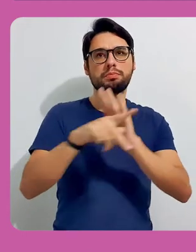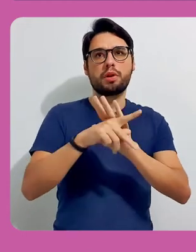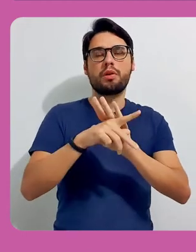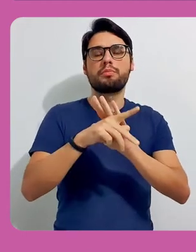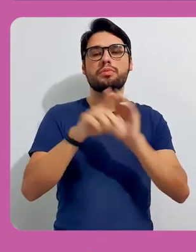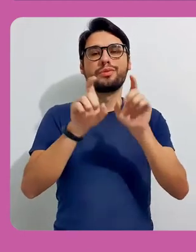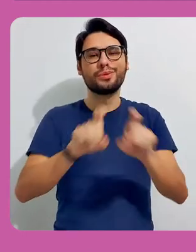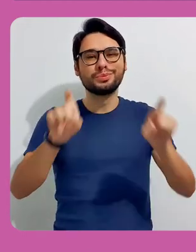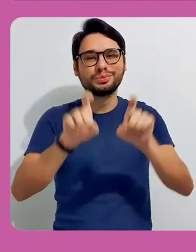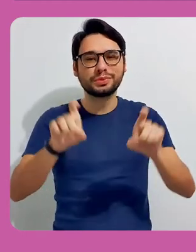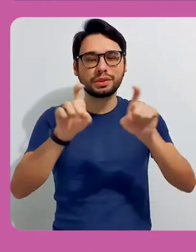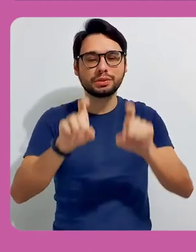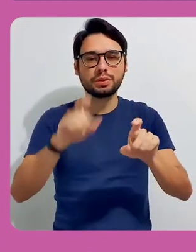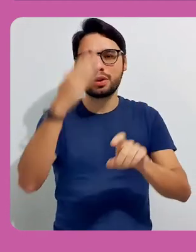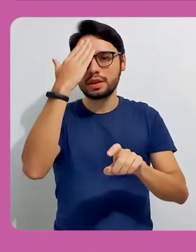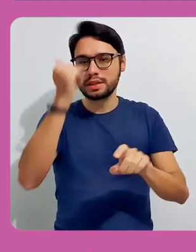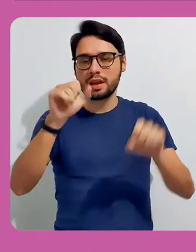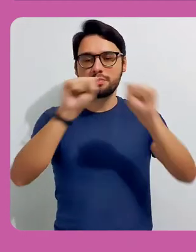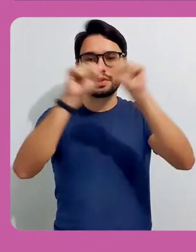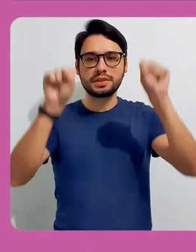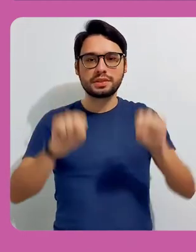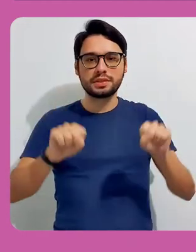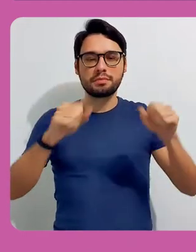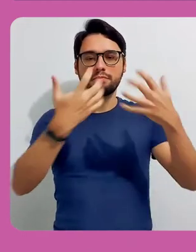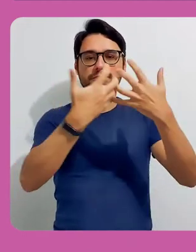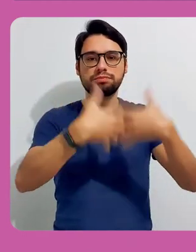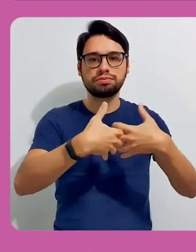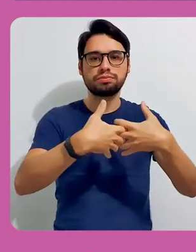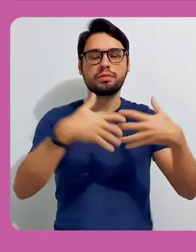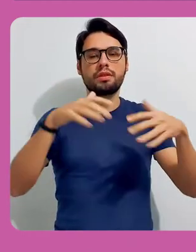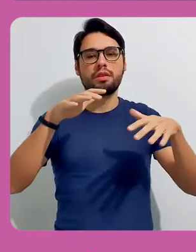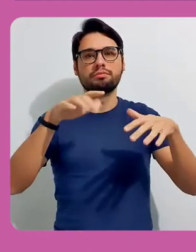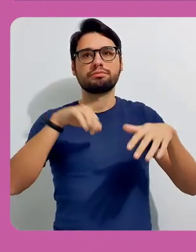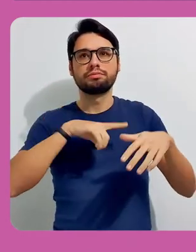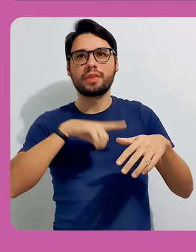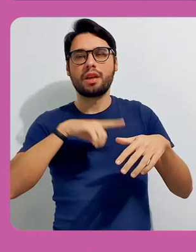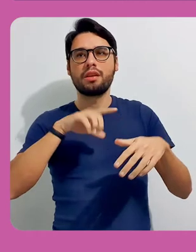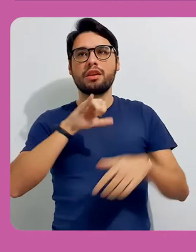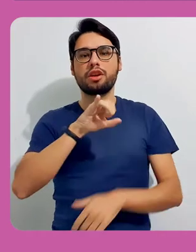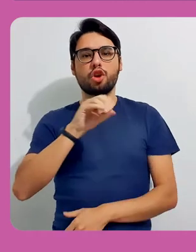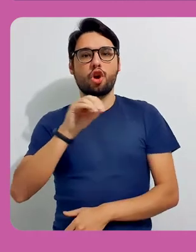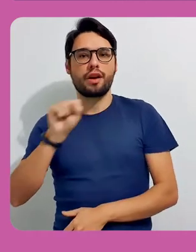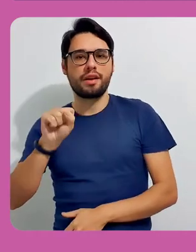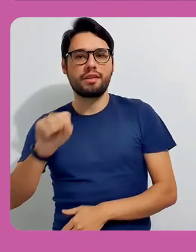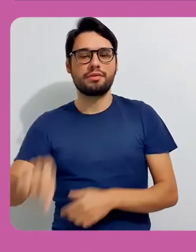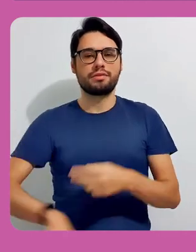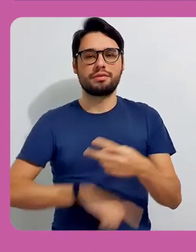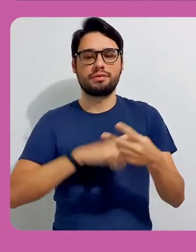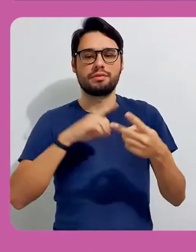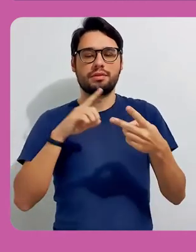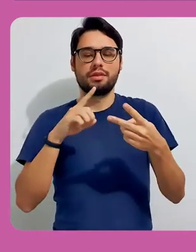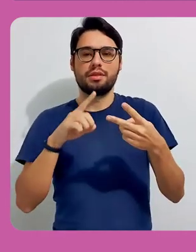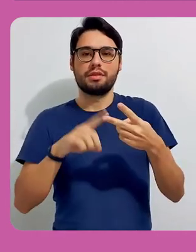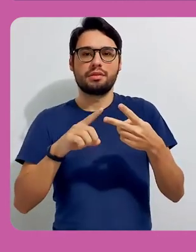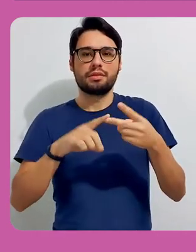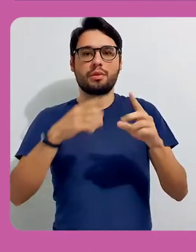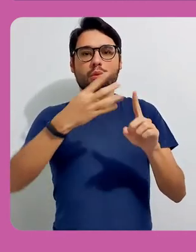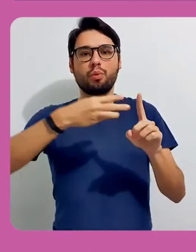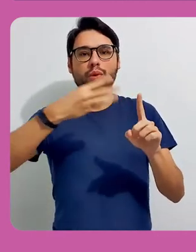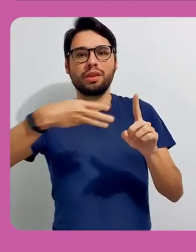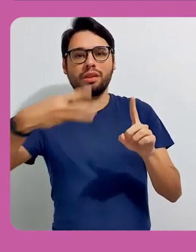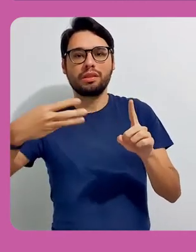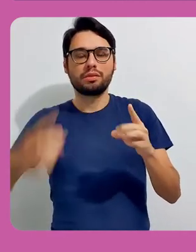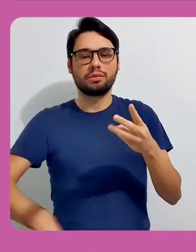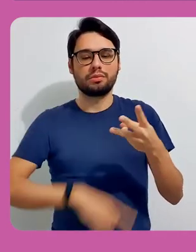acostumado nos diretórios né do seu sistema operacional seja ele o ios nem do